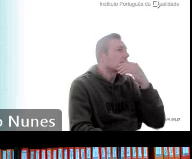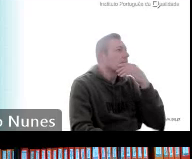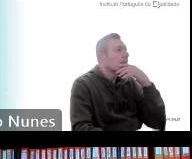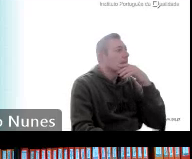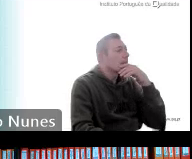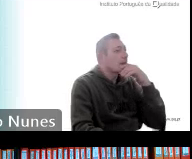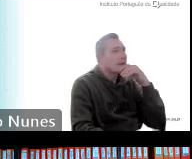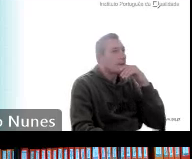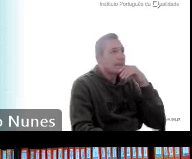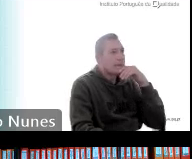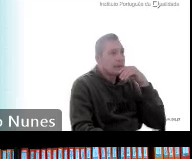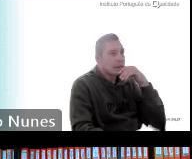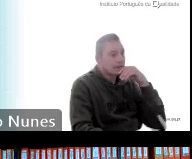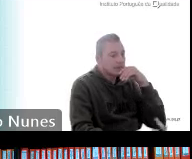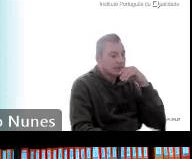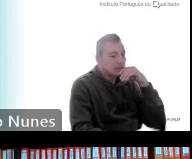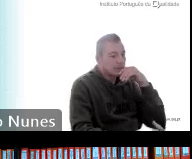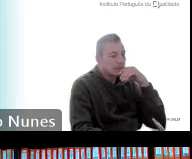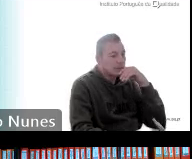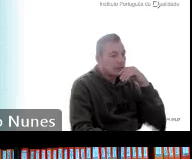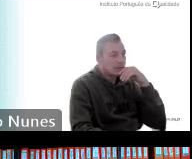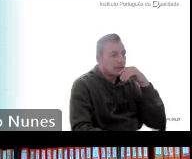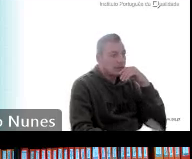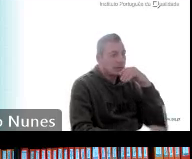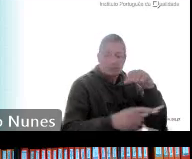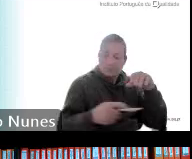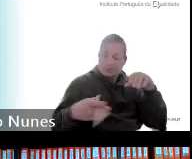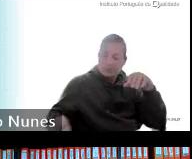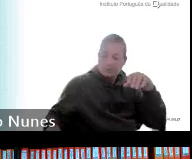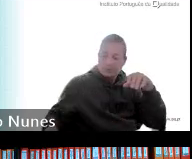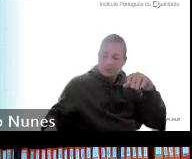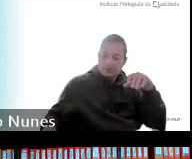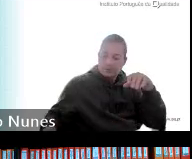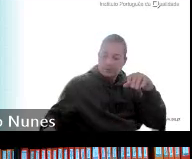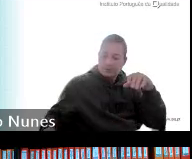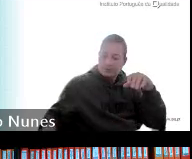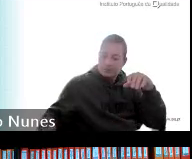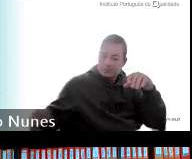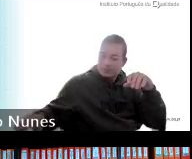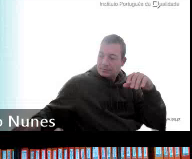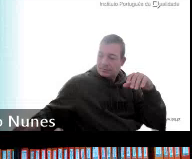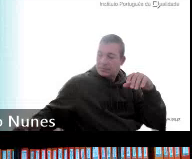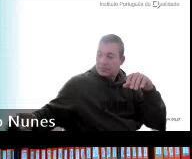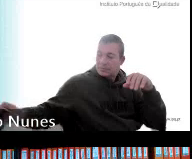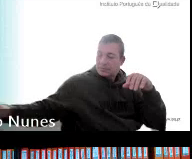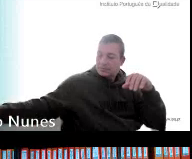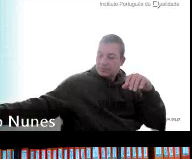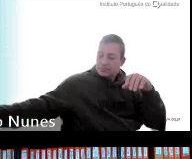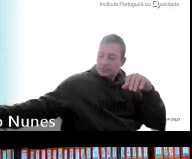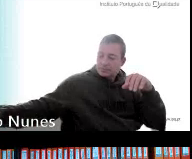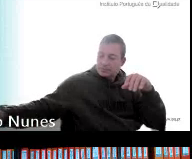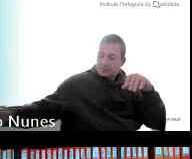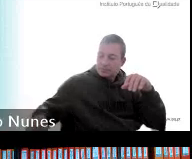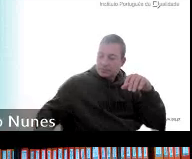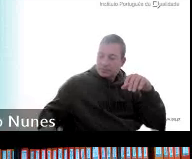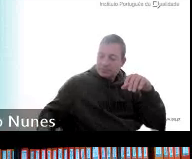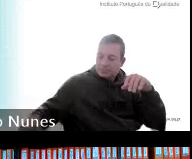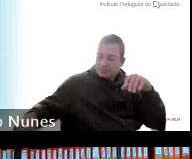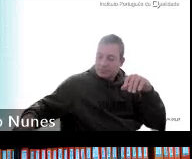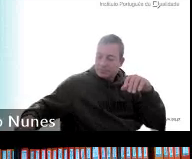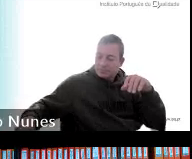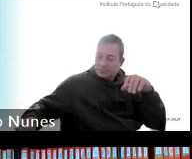à revisão das ITCs do GPL, que reclamavam já muito atualização, com a DGEC, como disse. Continuamos